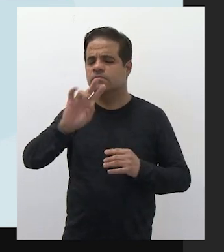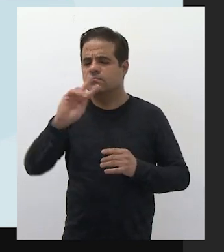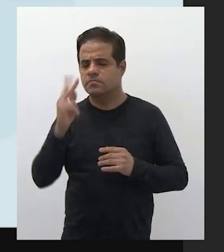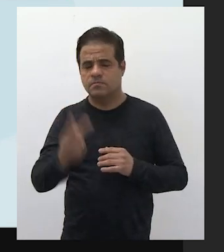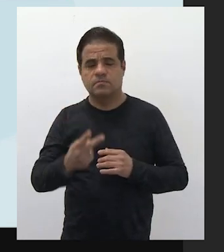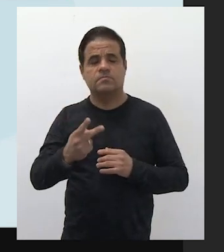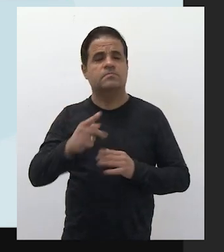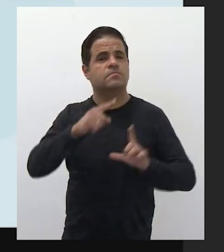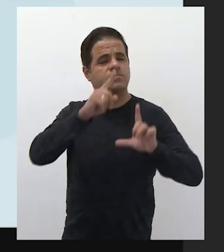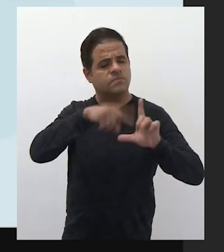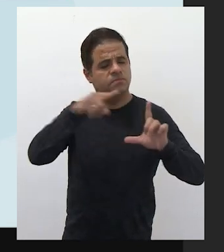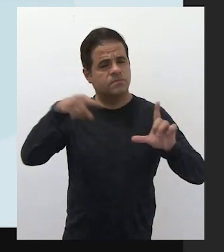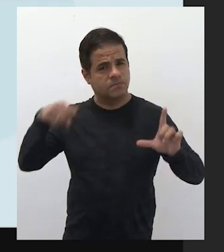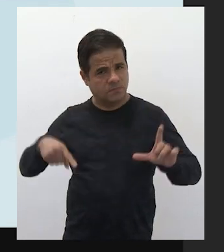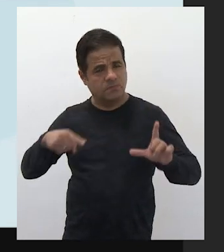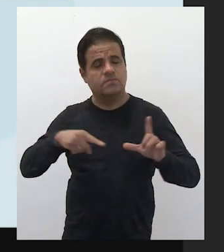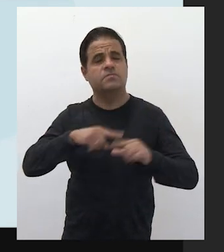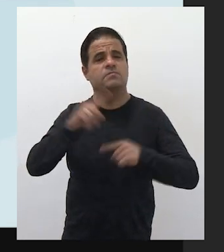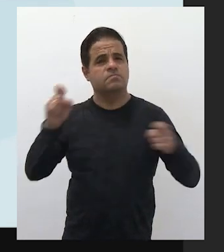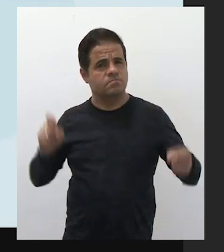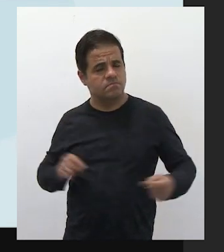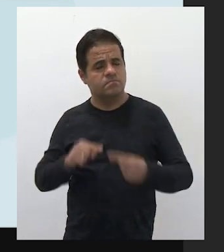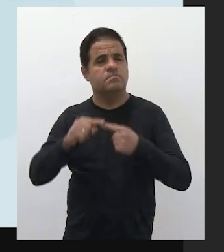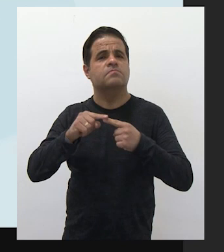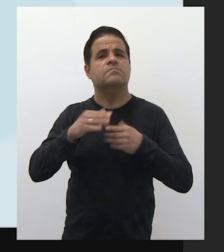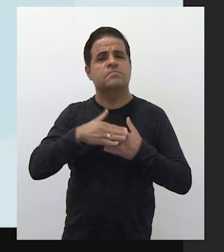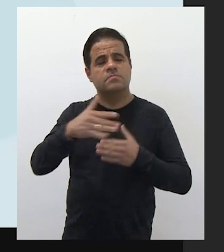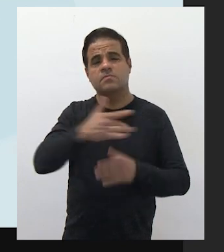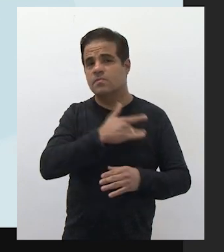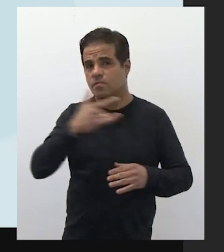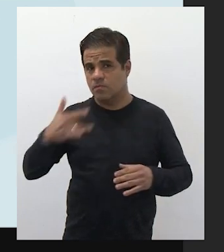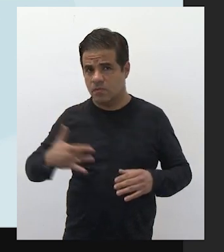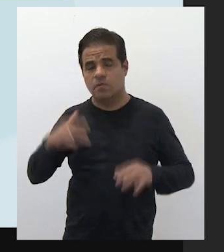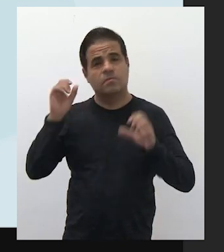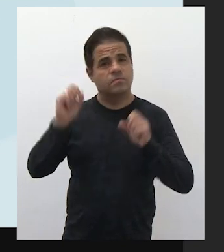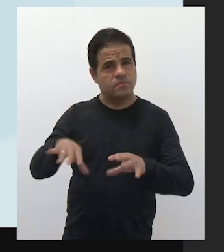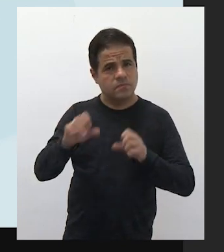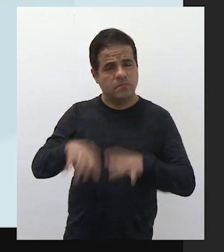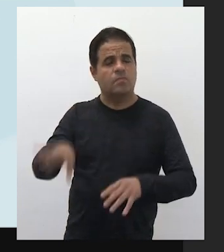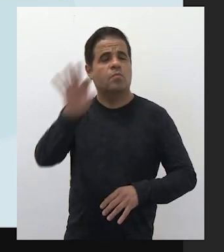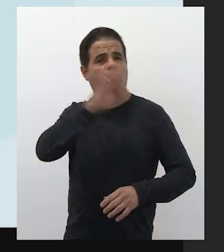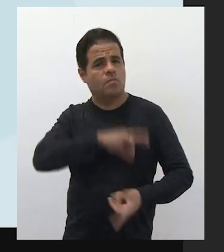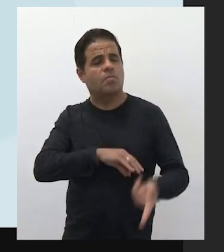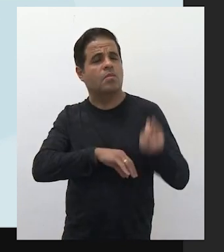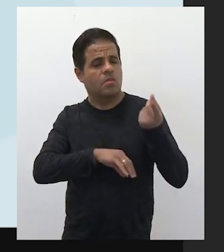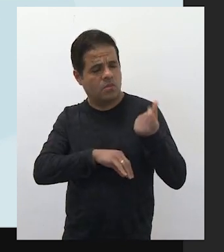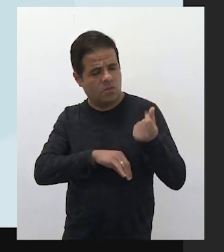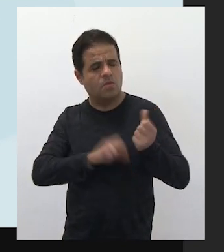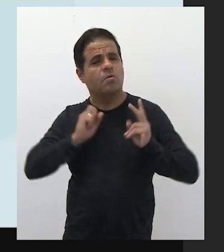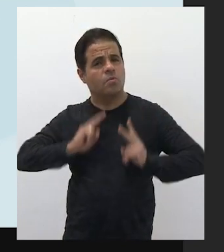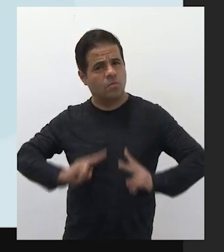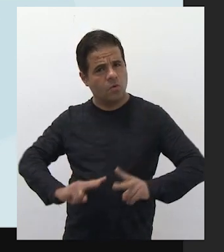de Desenvolvimento Humano, que leva em consideração saúde, educação e renda. Prosperidade significa o seguinte,